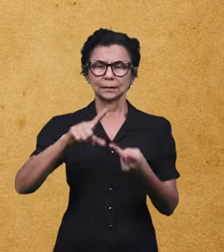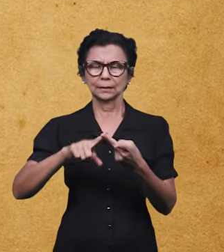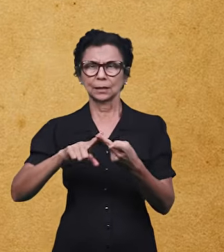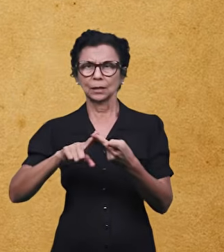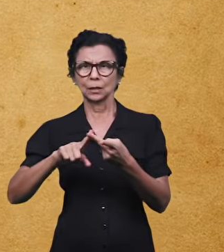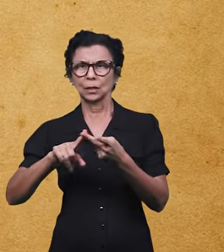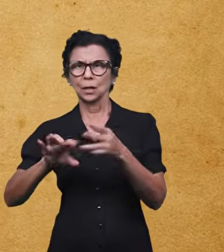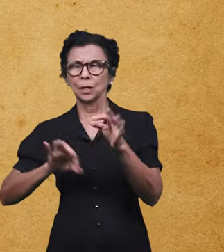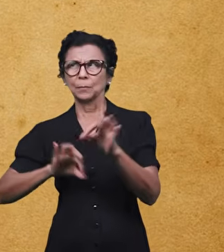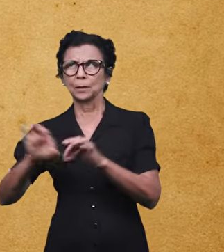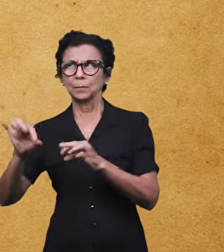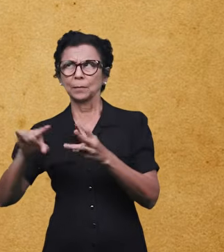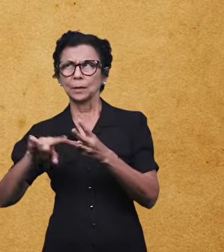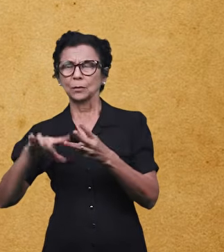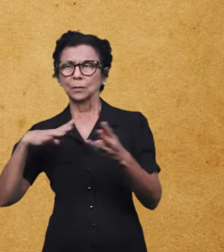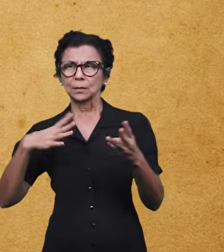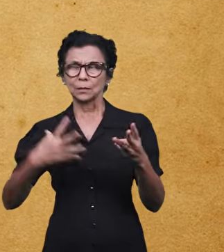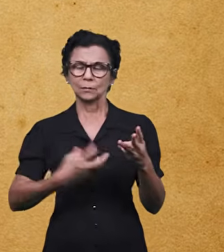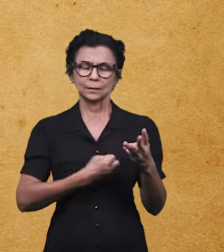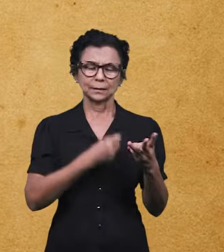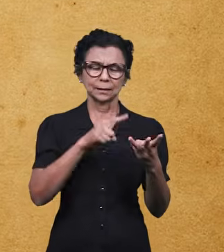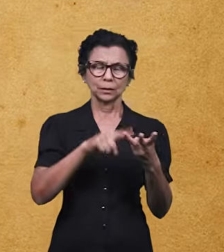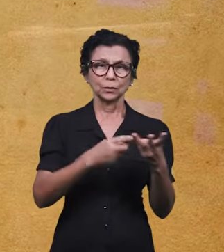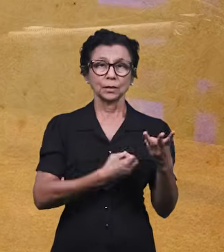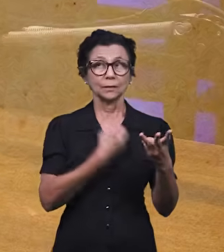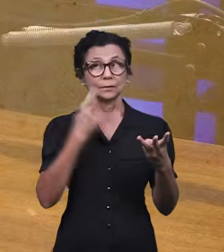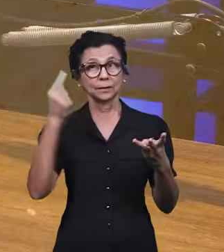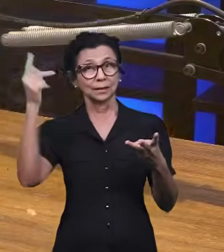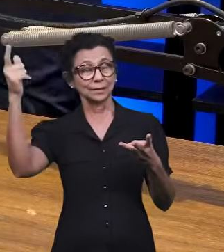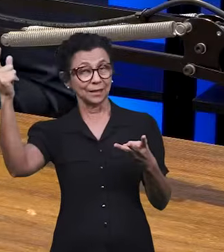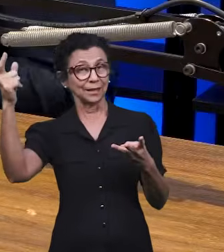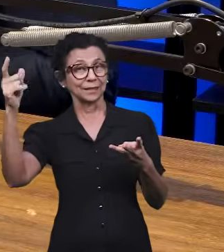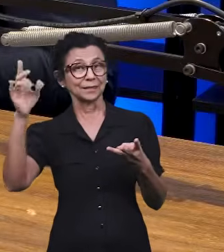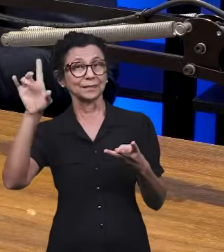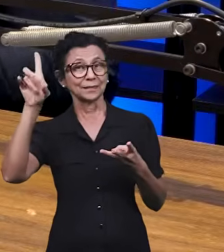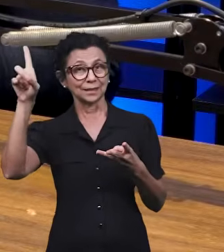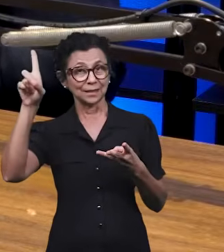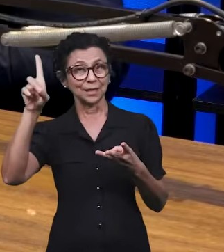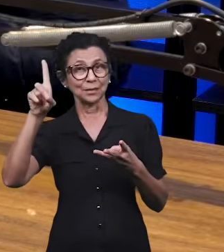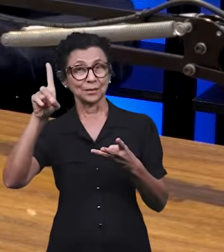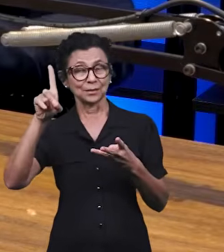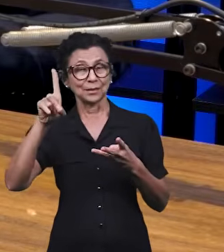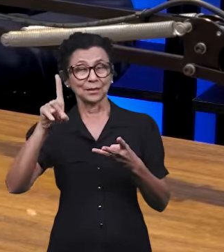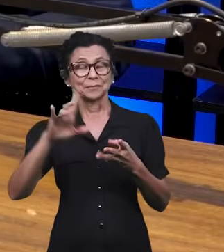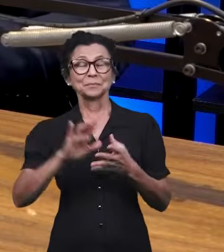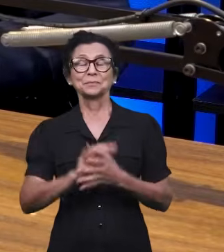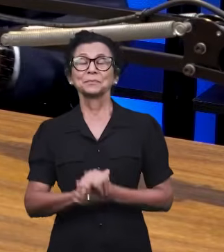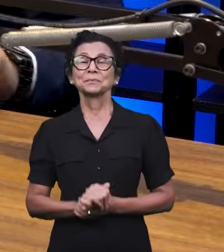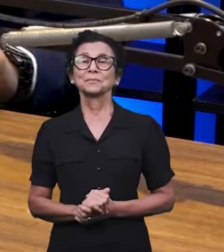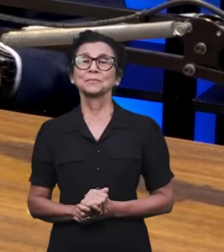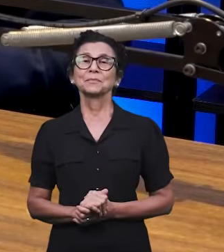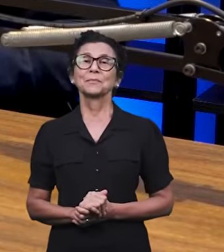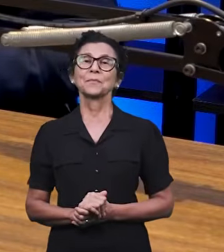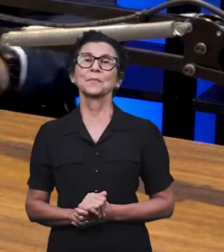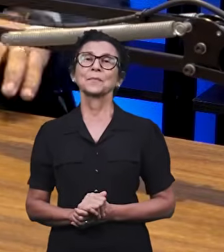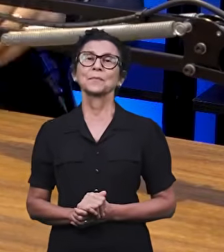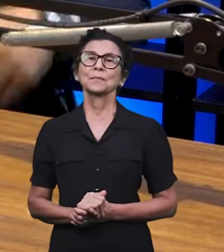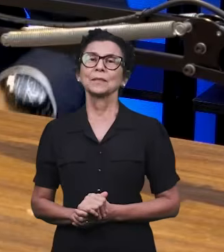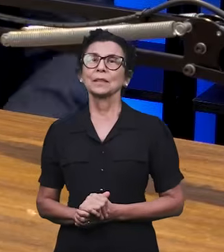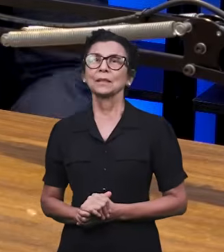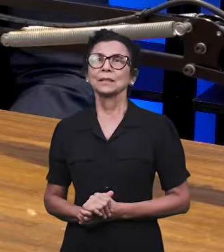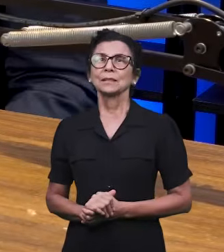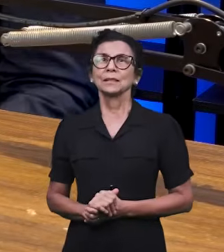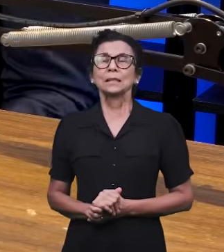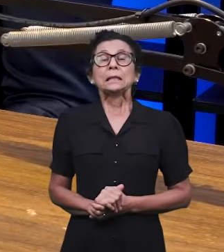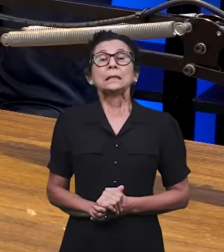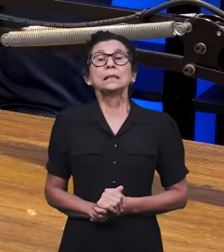ele projetou a vida eterna, né? E assim, quando nós vamos ver qual é o projeto agora da